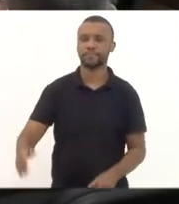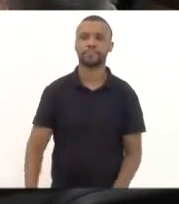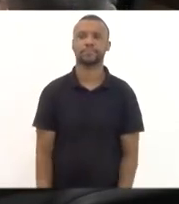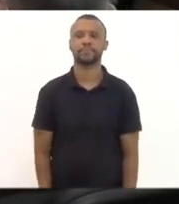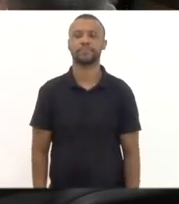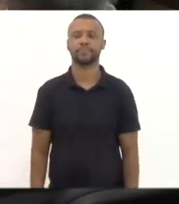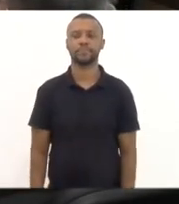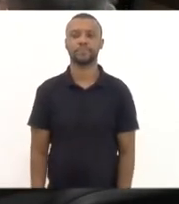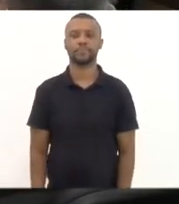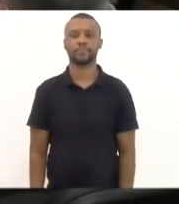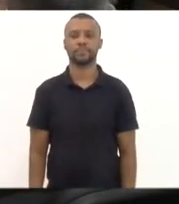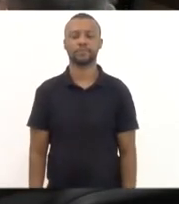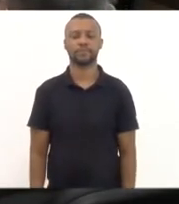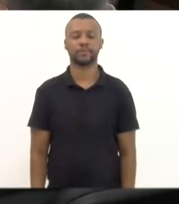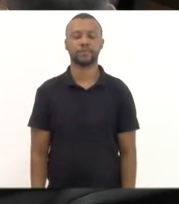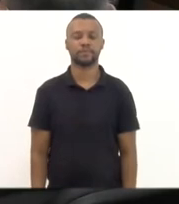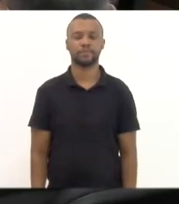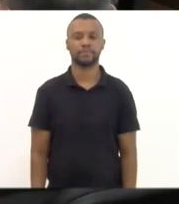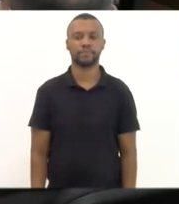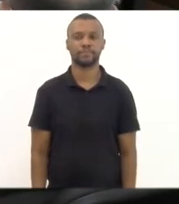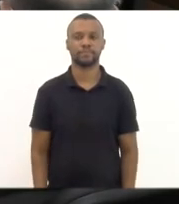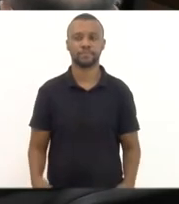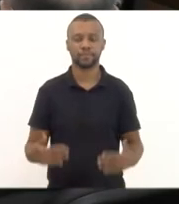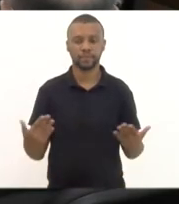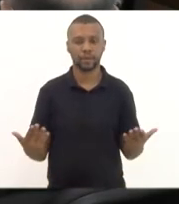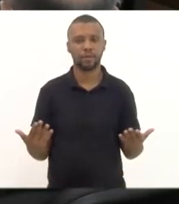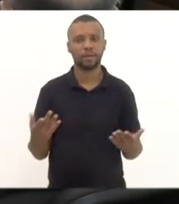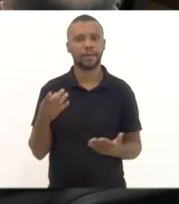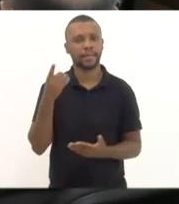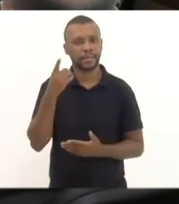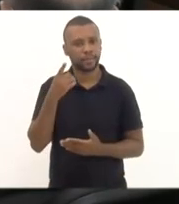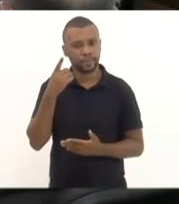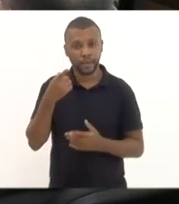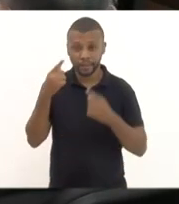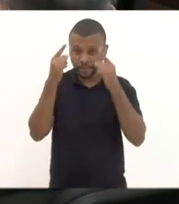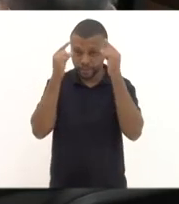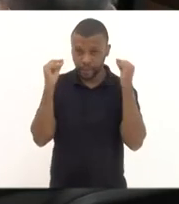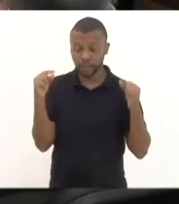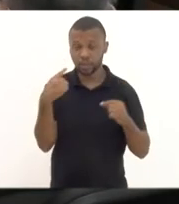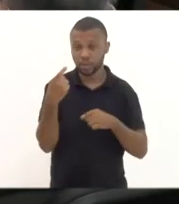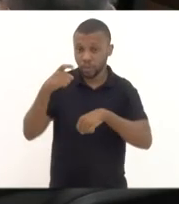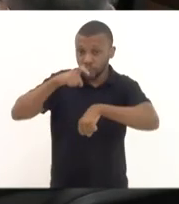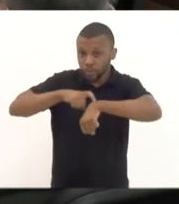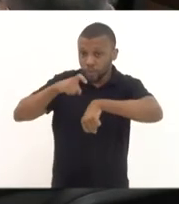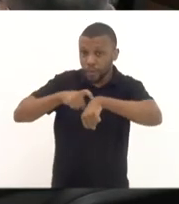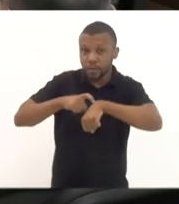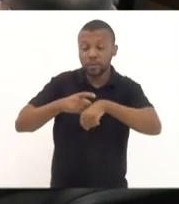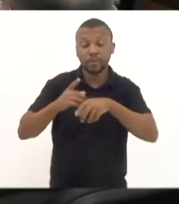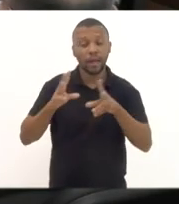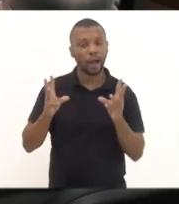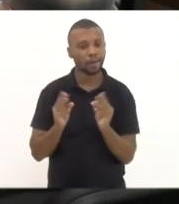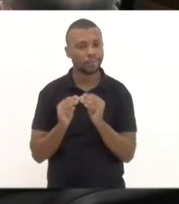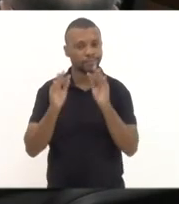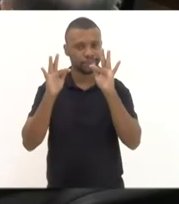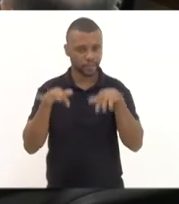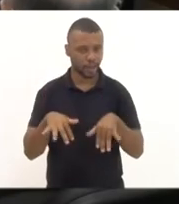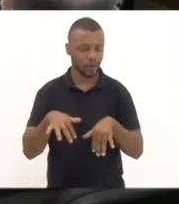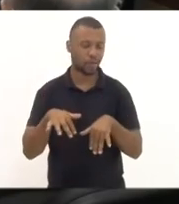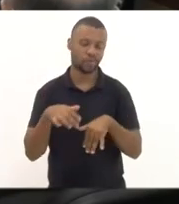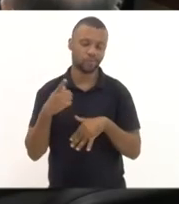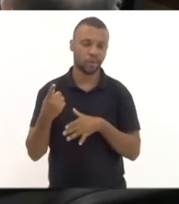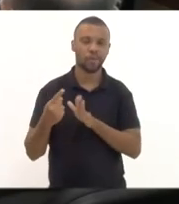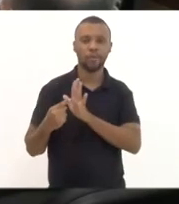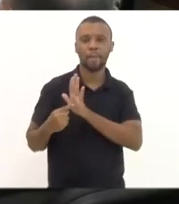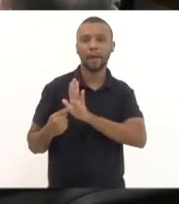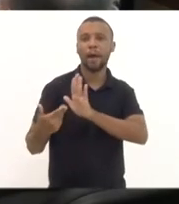a secretaria de fazenda também deputada enfermeira Rejane ela Estamos nas considerações finais para apresentar uma